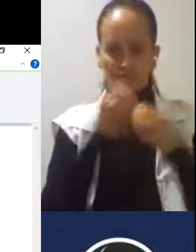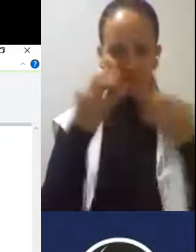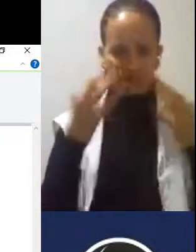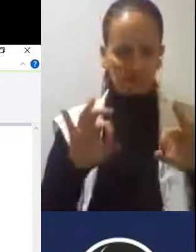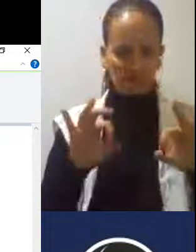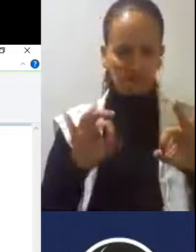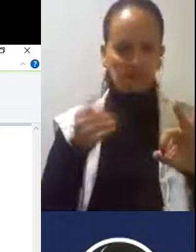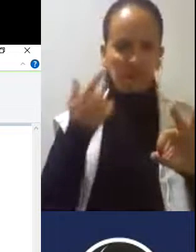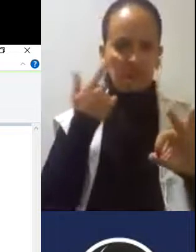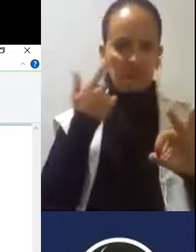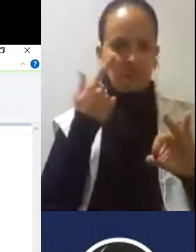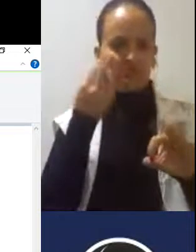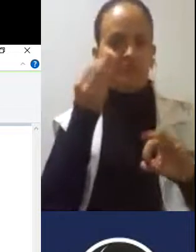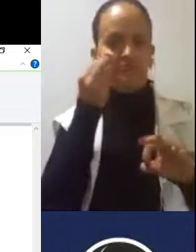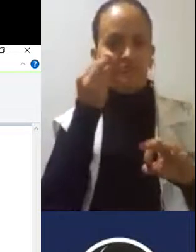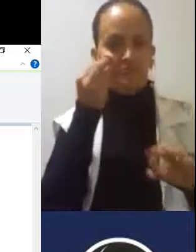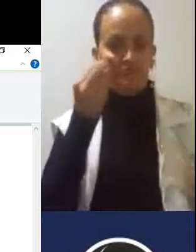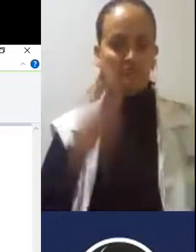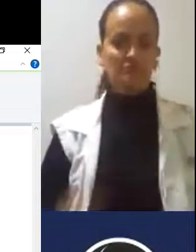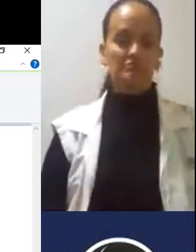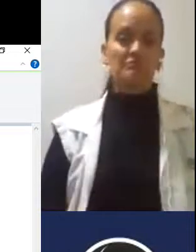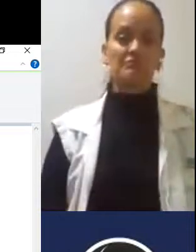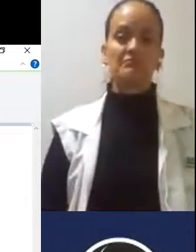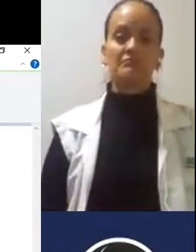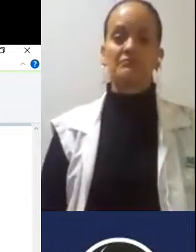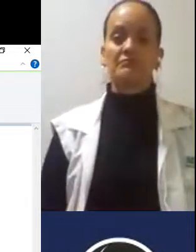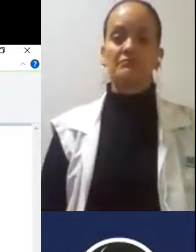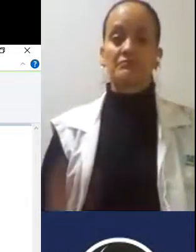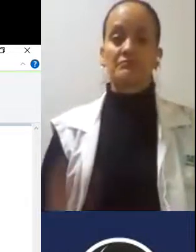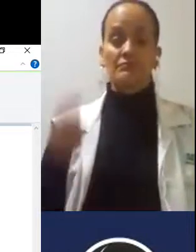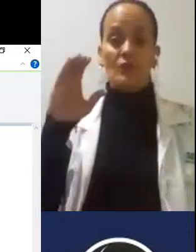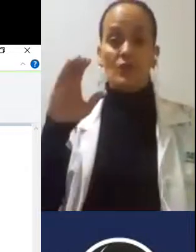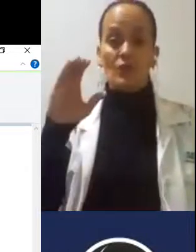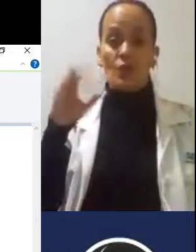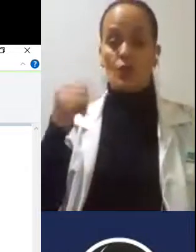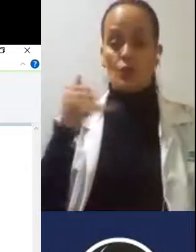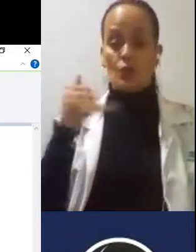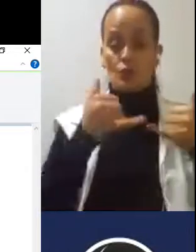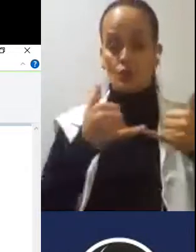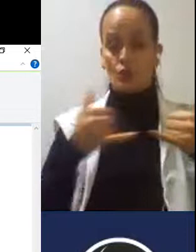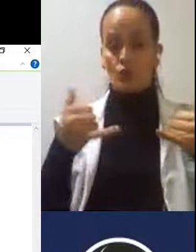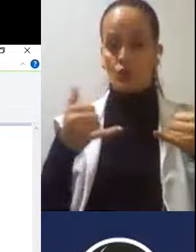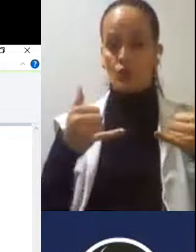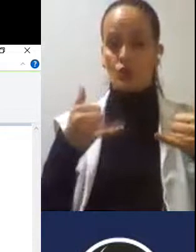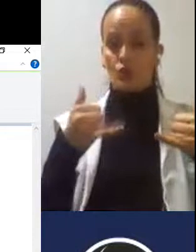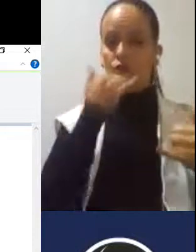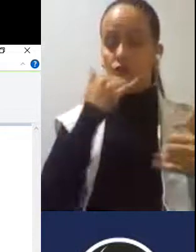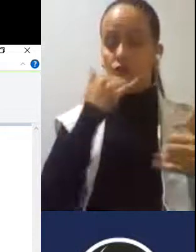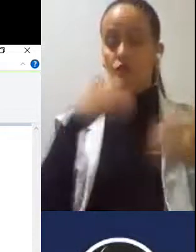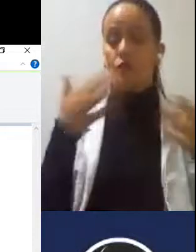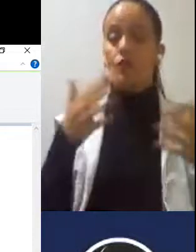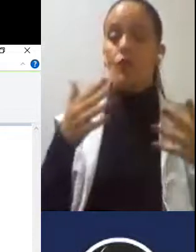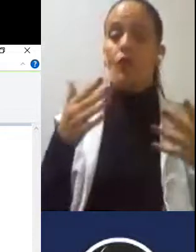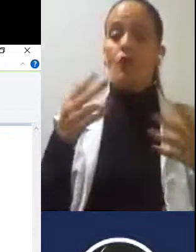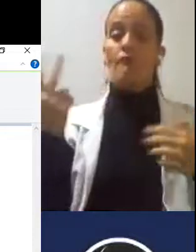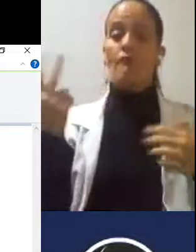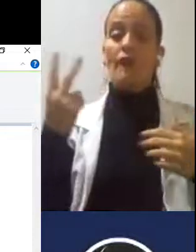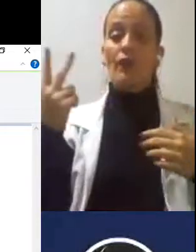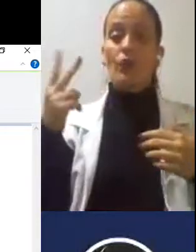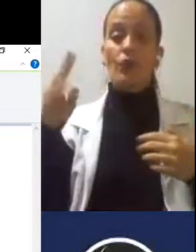certinho. Então, corrente. Qual que é o valor de tensão que a gente tem nesse circuito aqui?